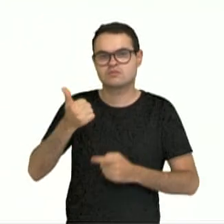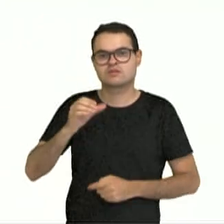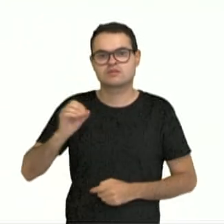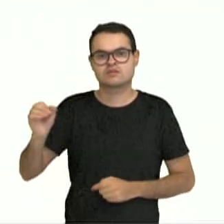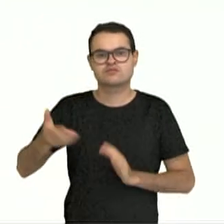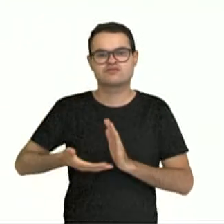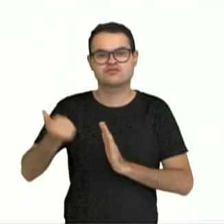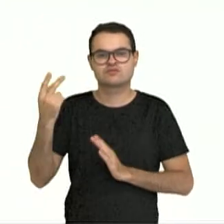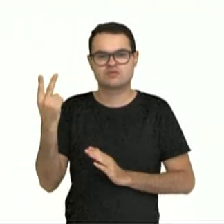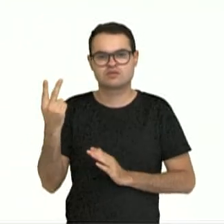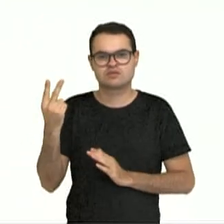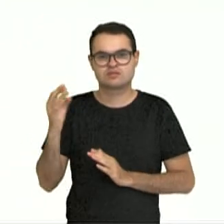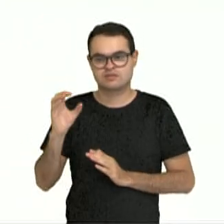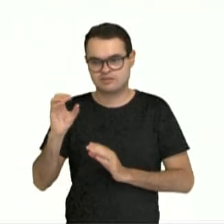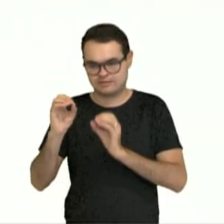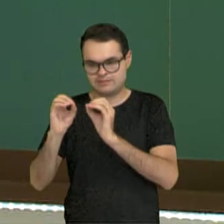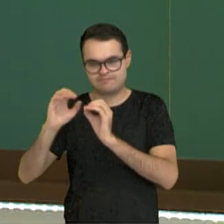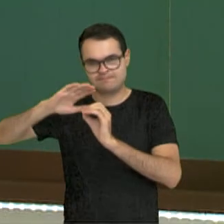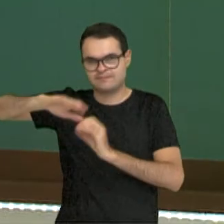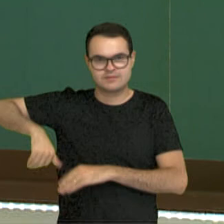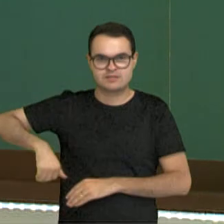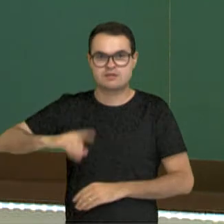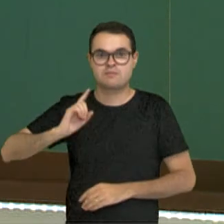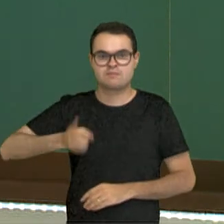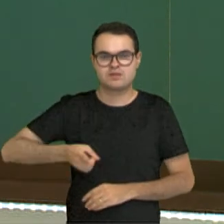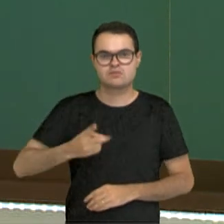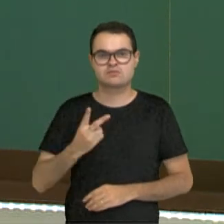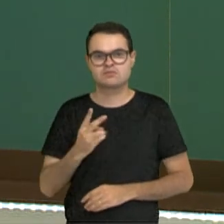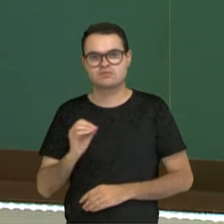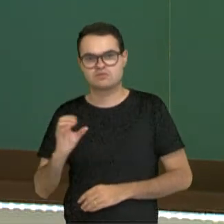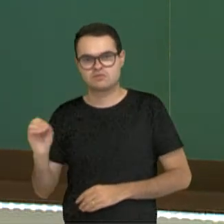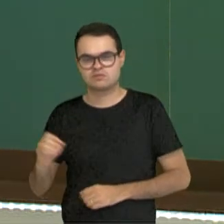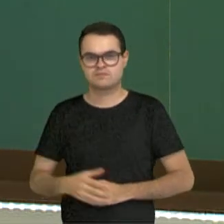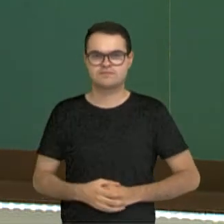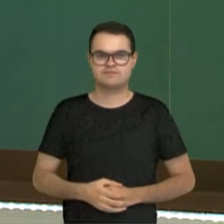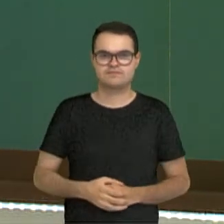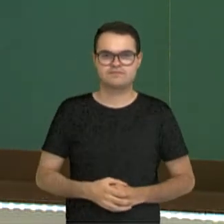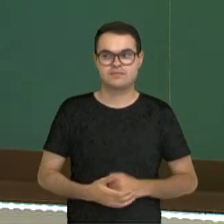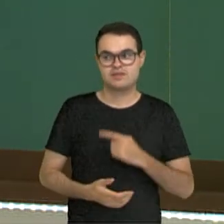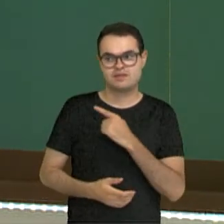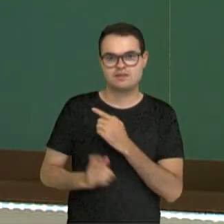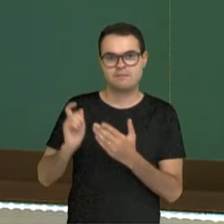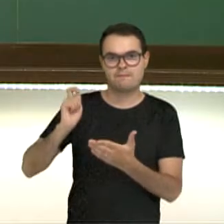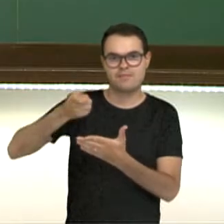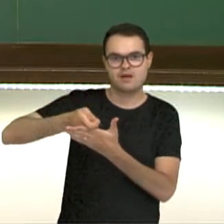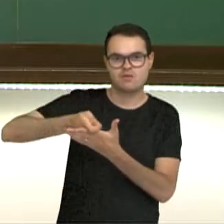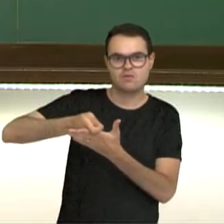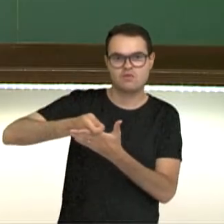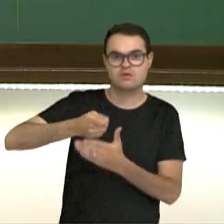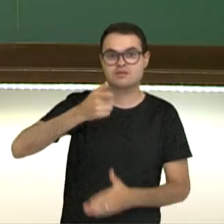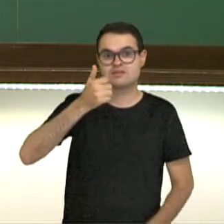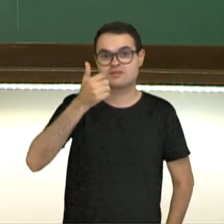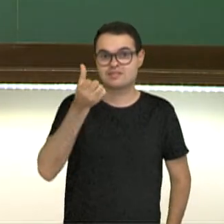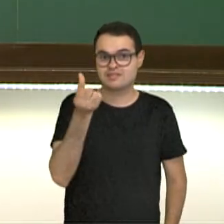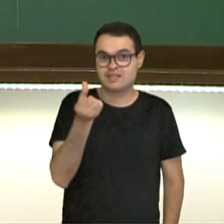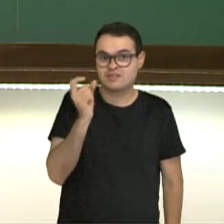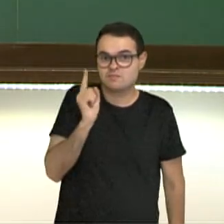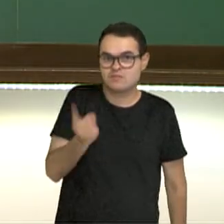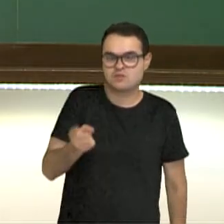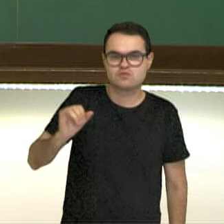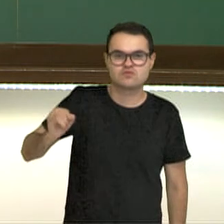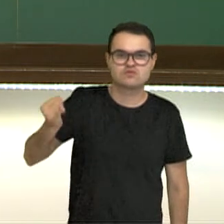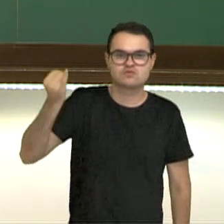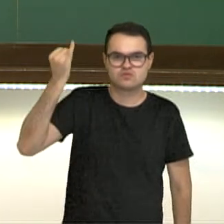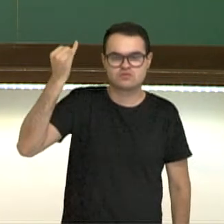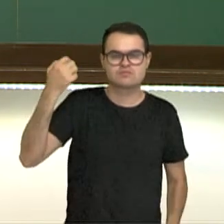dois zeros. Vai me dar o quê? 1.200. Só que o que aconteceu? Ele pagou 6 mil de juros, então eu